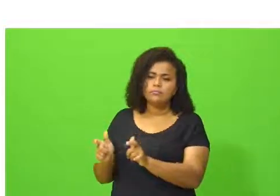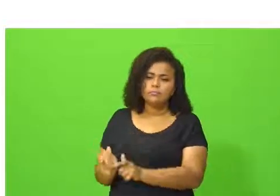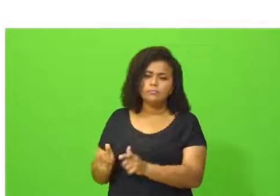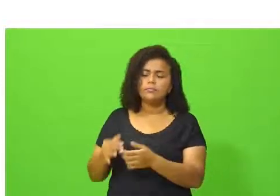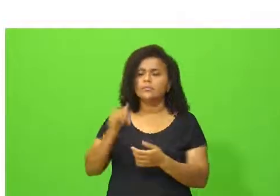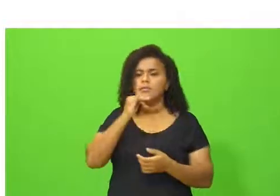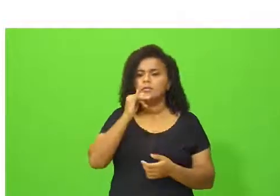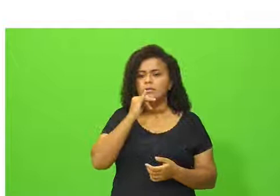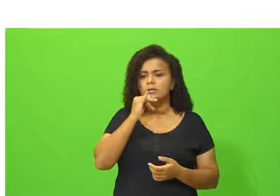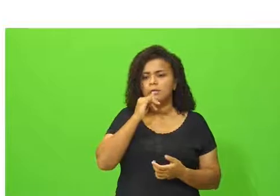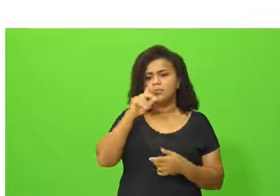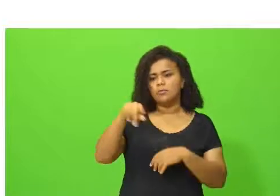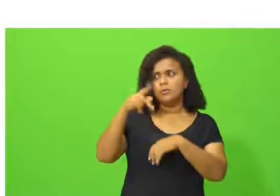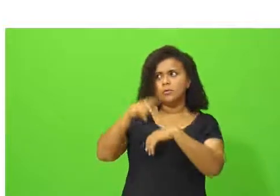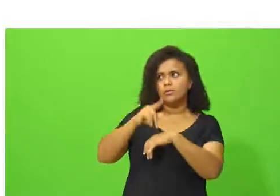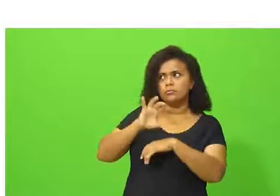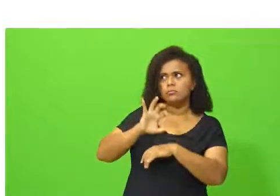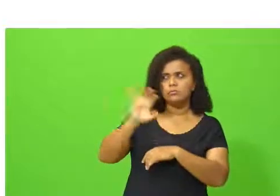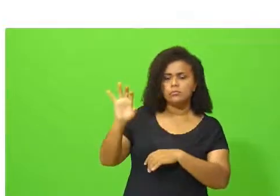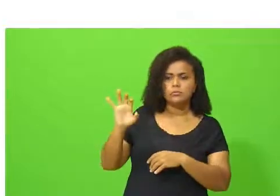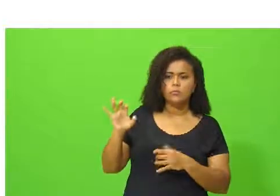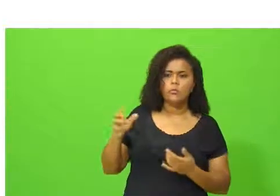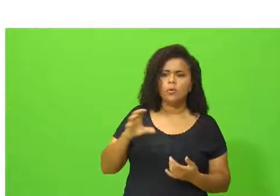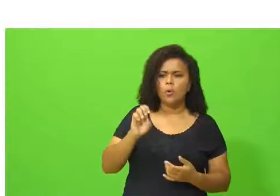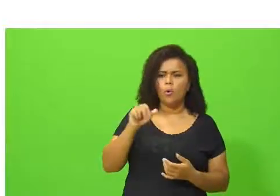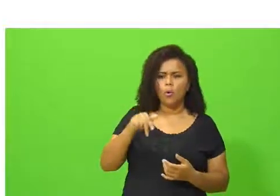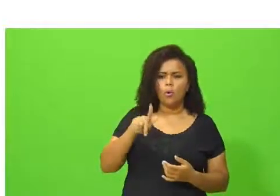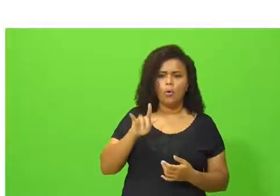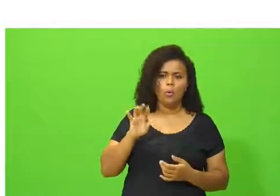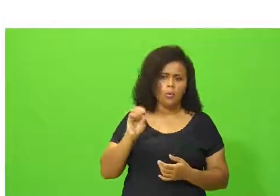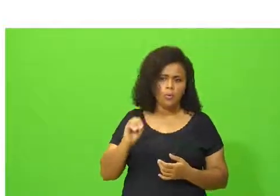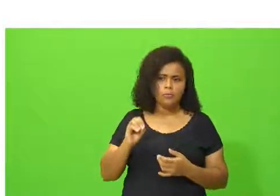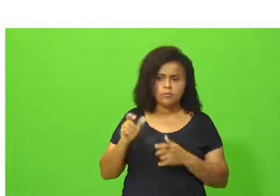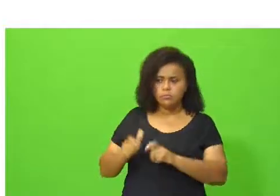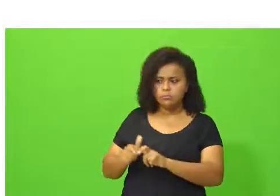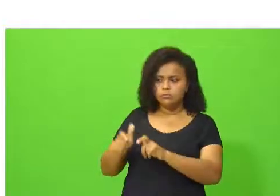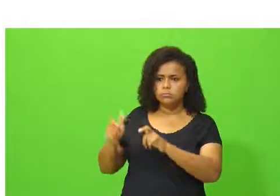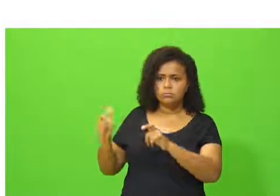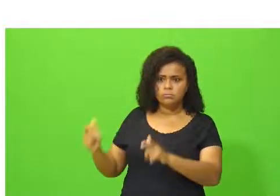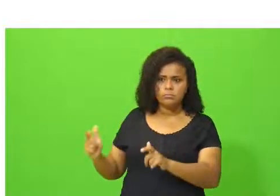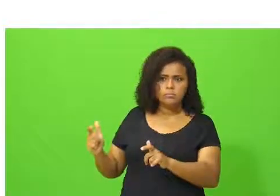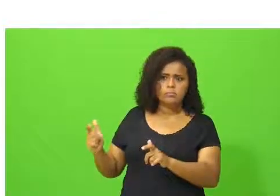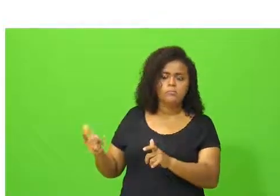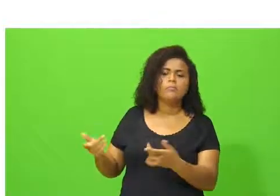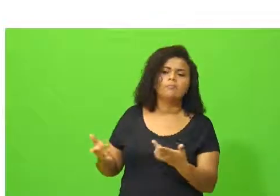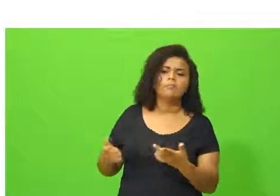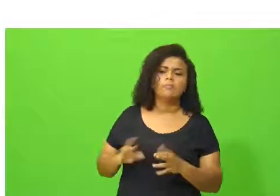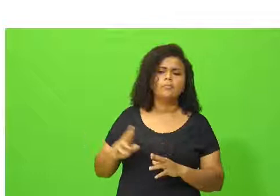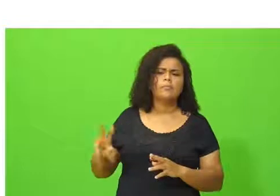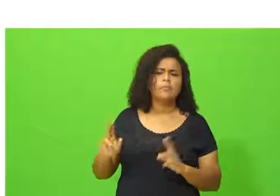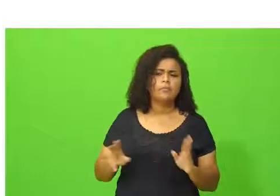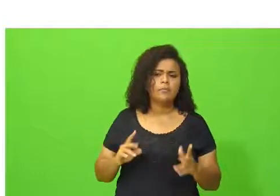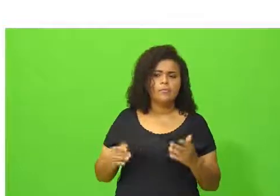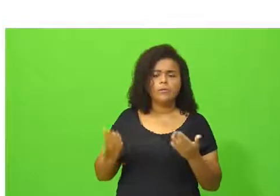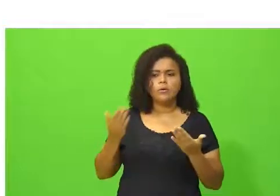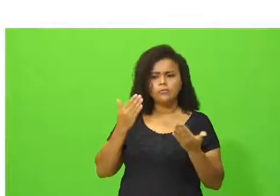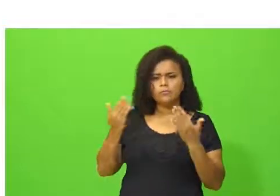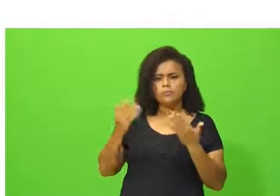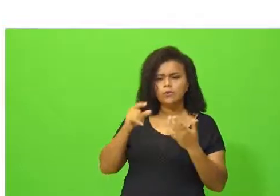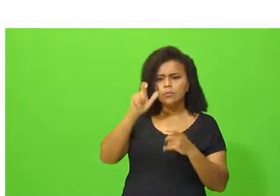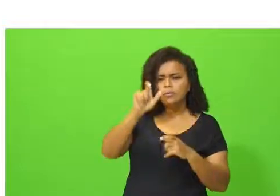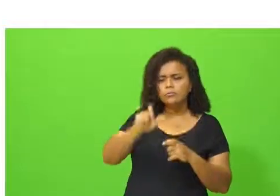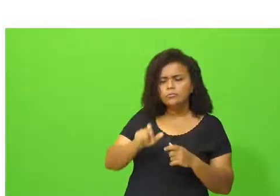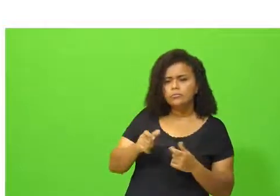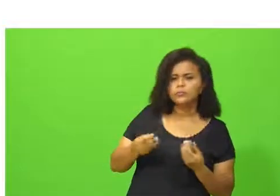Congo, apresenta uma taxa de natalidade elevada. Professor, aí também eu estou visualizando